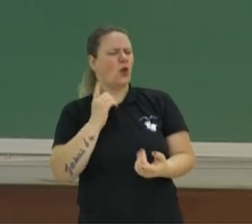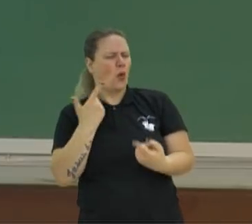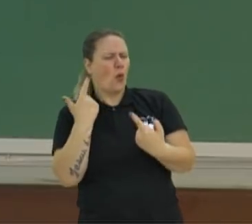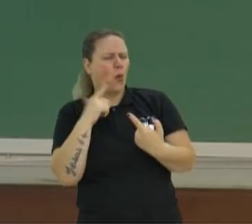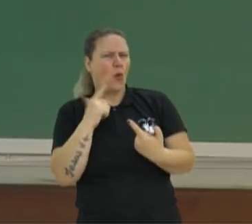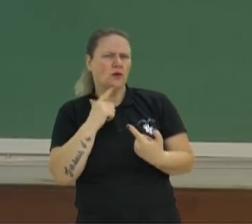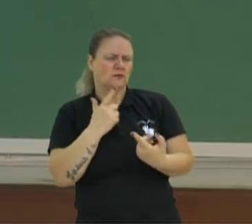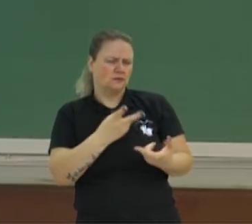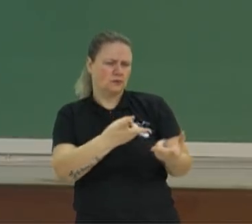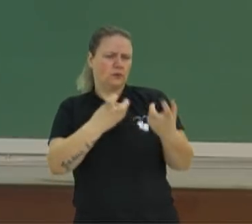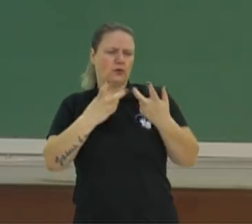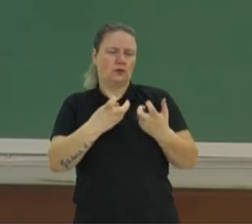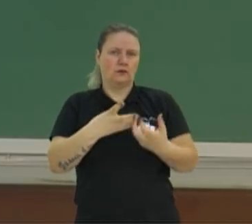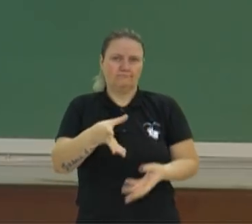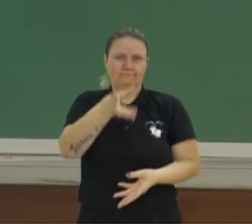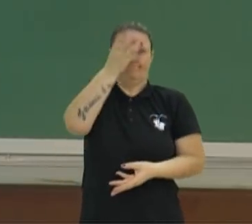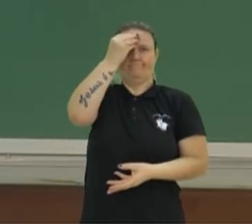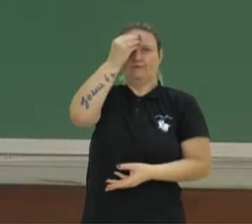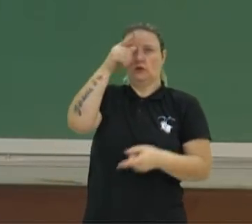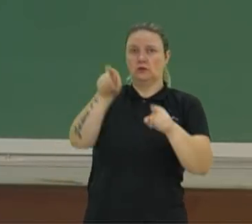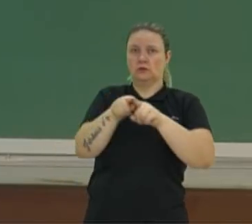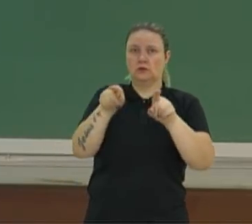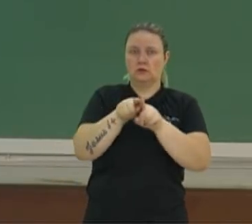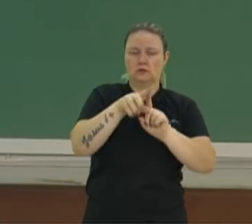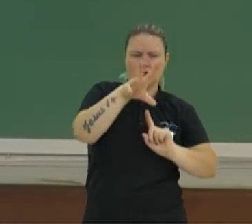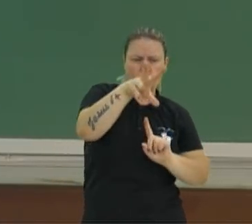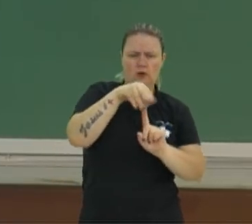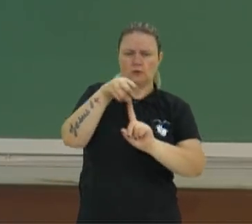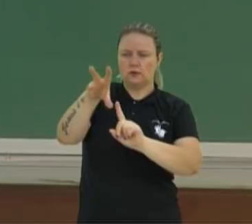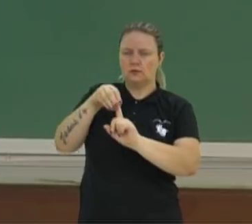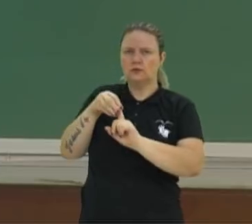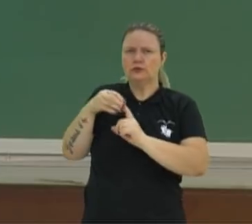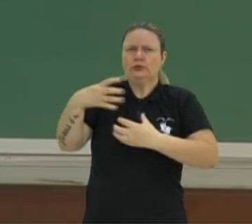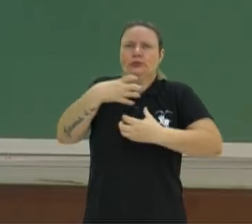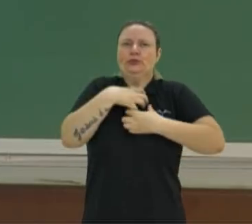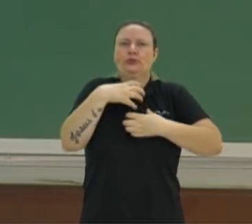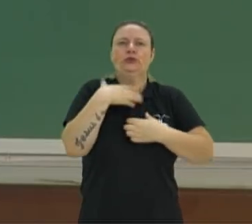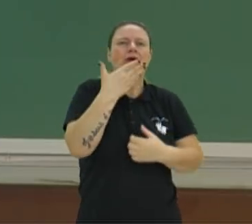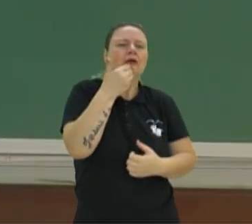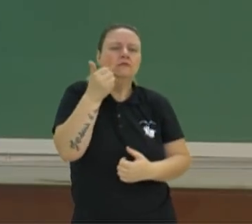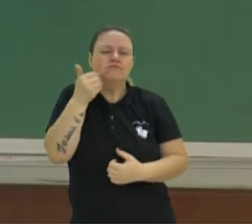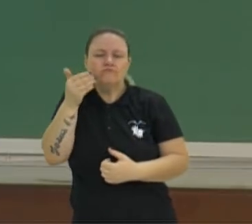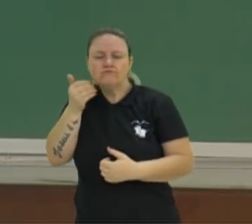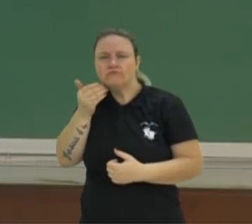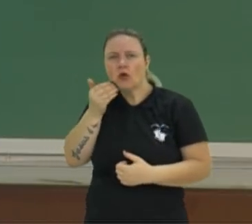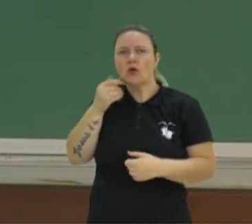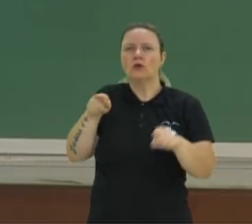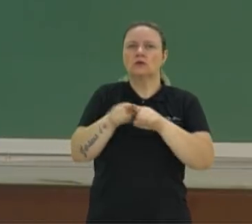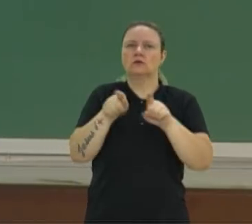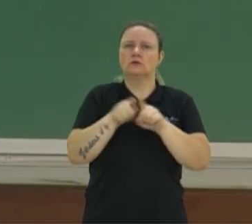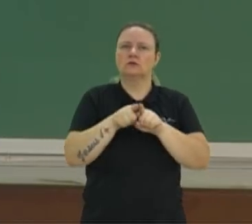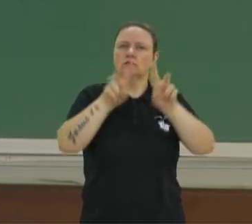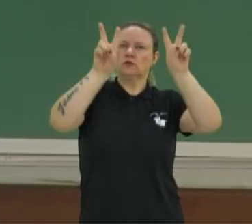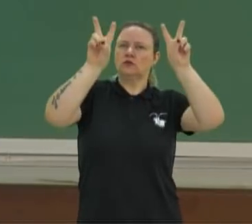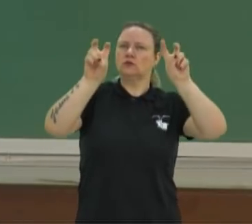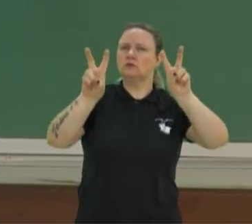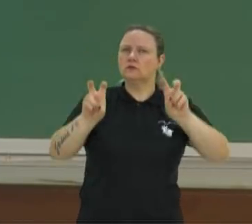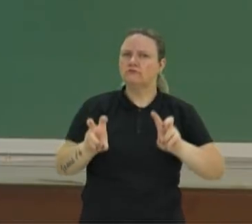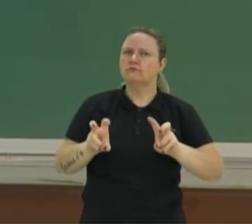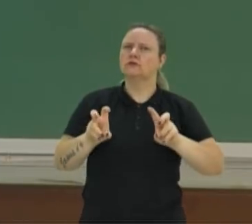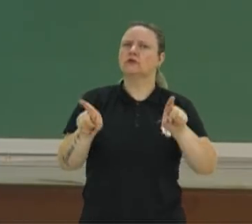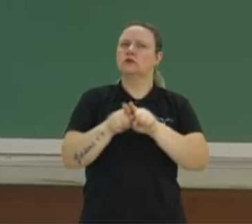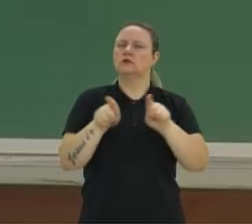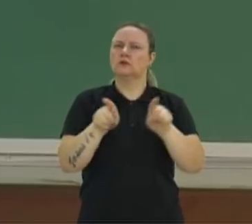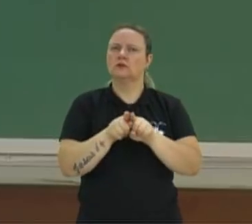até para gravar na memória, né? Aprender de uma maneira mais fácil. Então é interessante, o assunto é um assunto trabalhoso